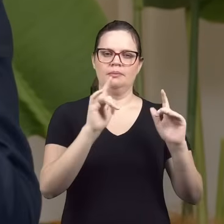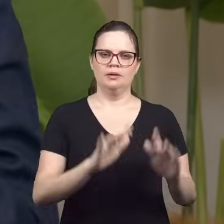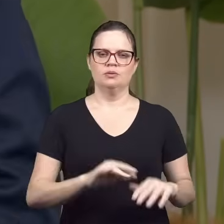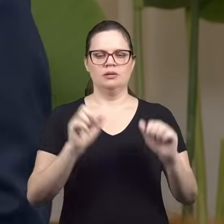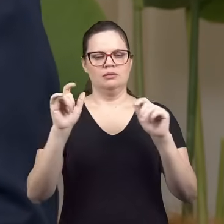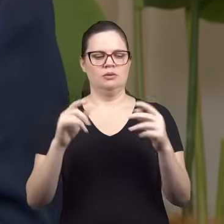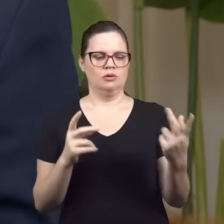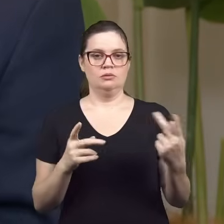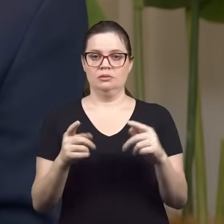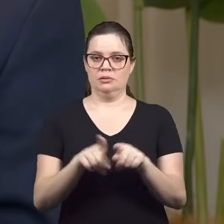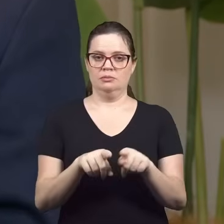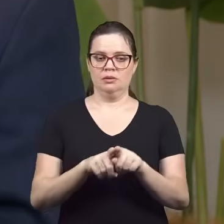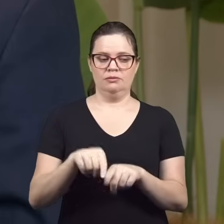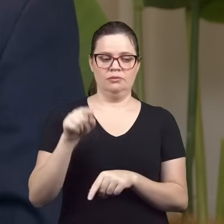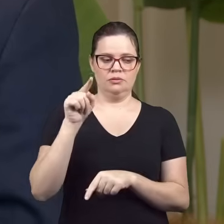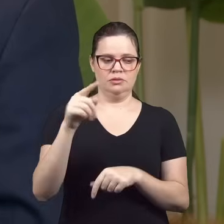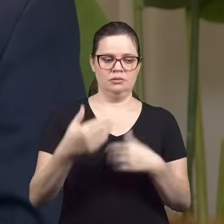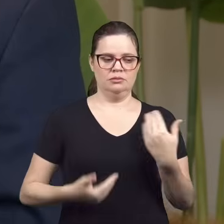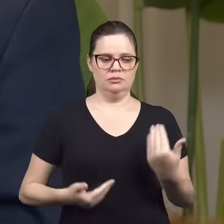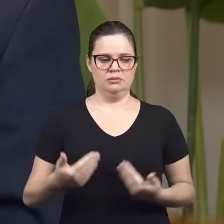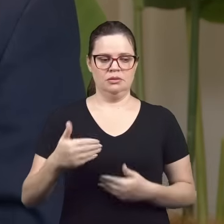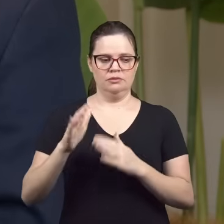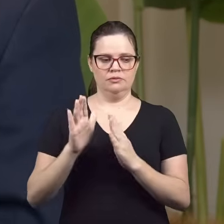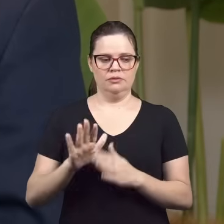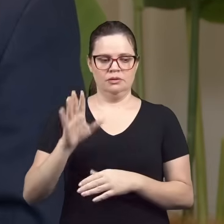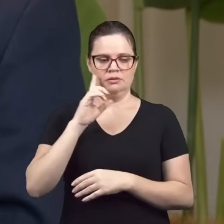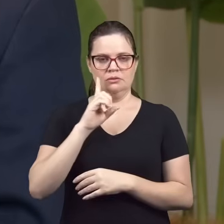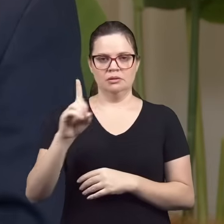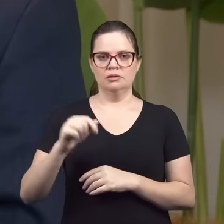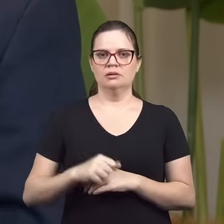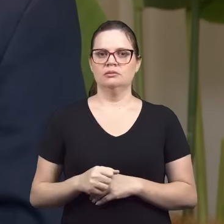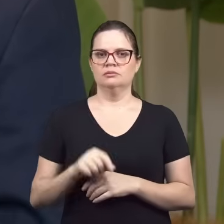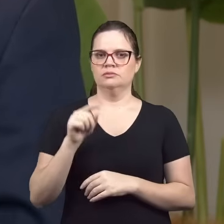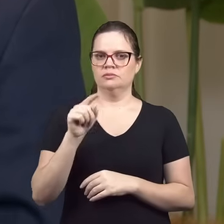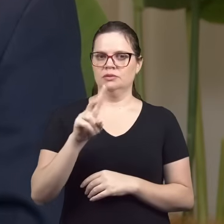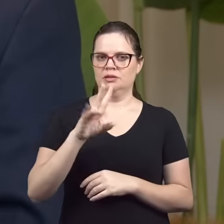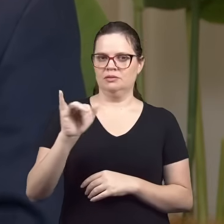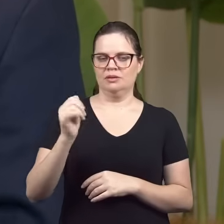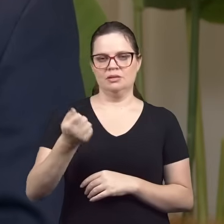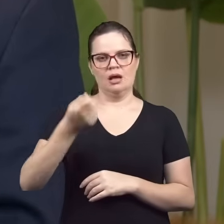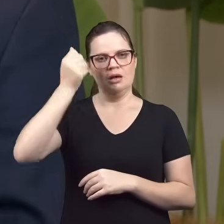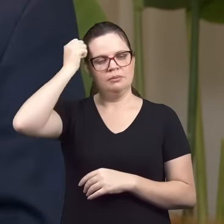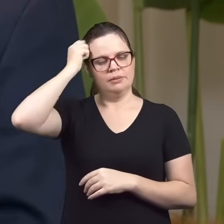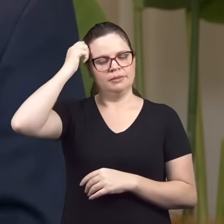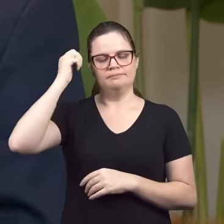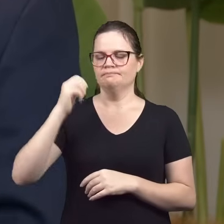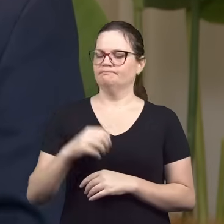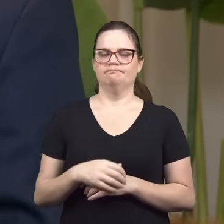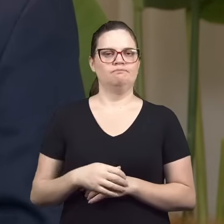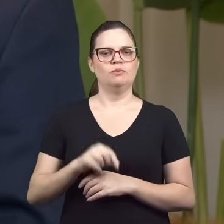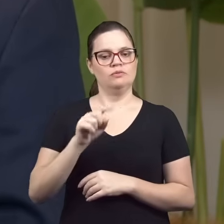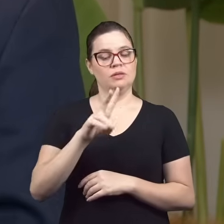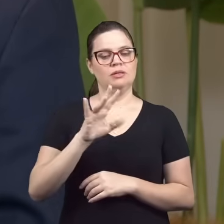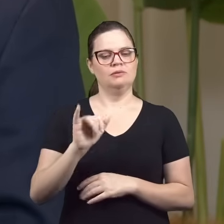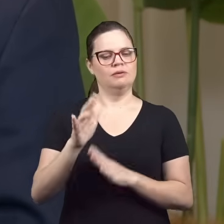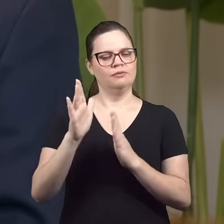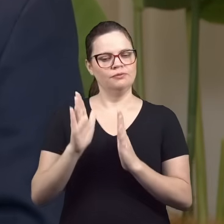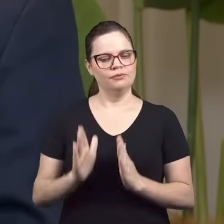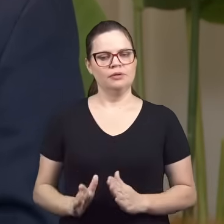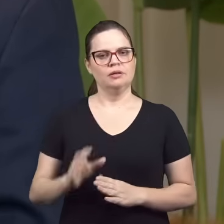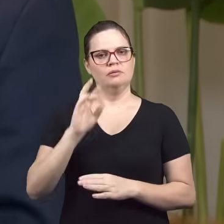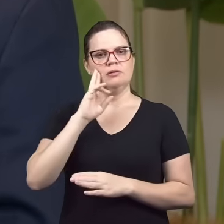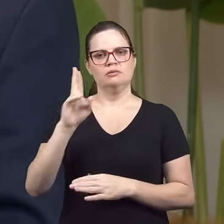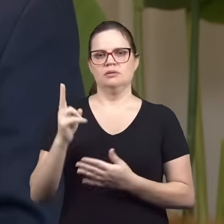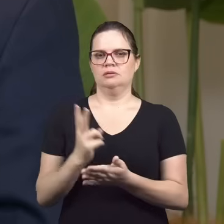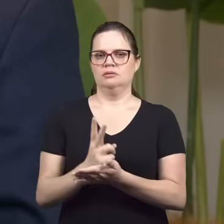você também, servo fiel. Você nunca vai se arrepender de ser fiel ao